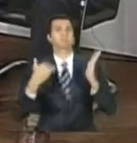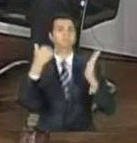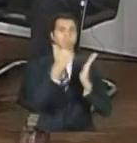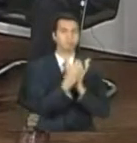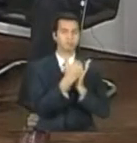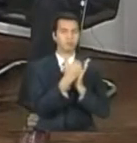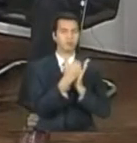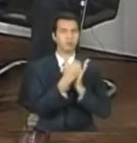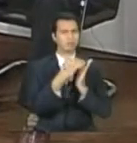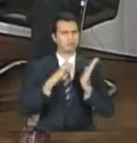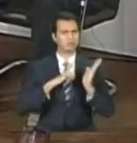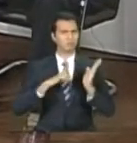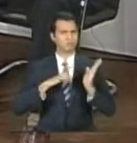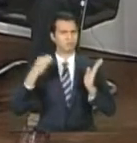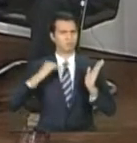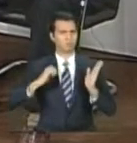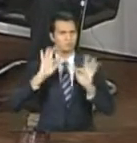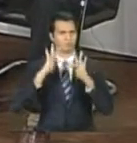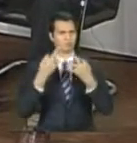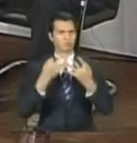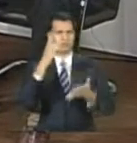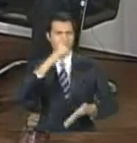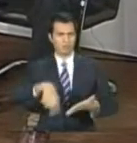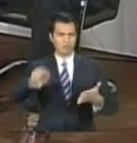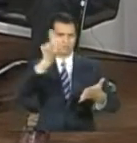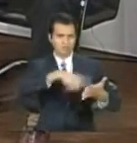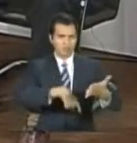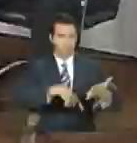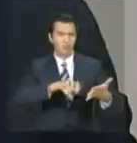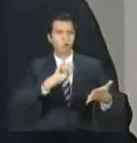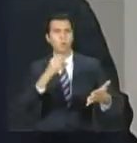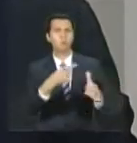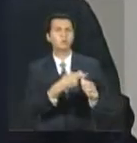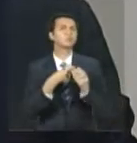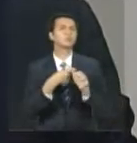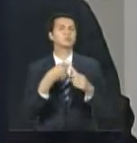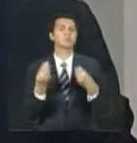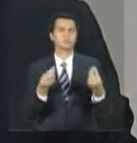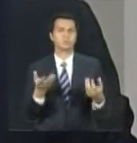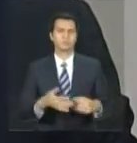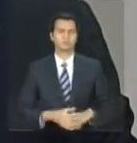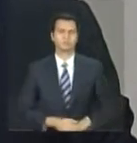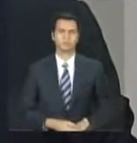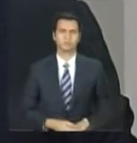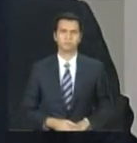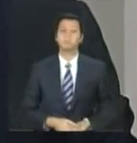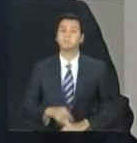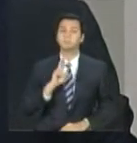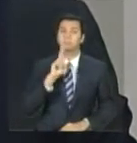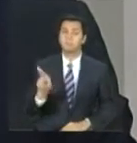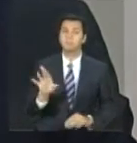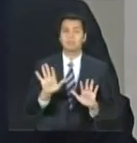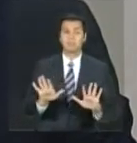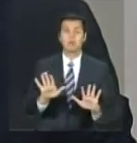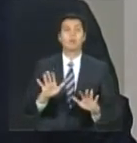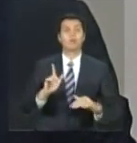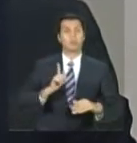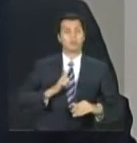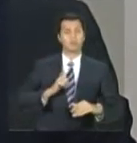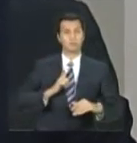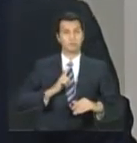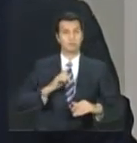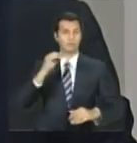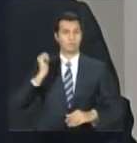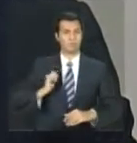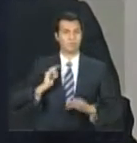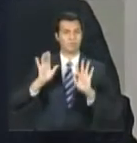seu benefício cancelado ou suspenso? Não. A regra diz que qualquer alteração de renda, ela pode ocorrer dentro do prazo de validade